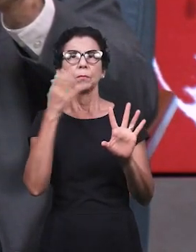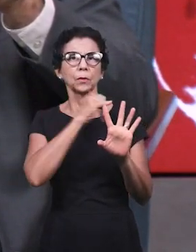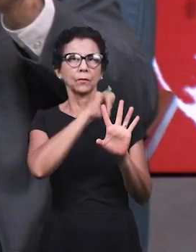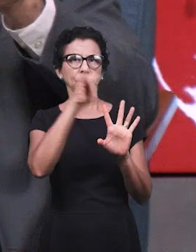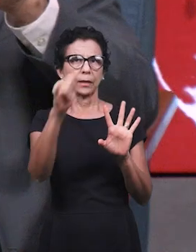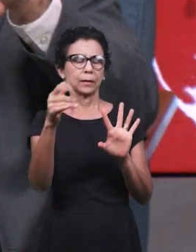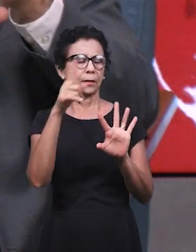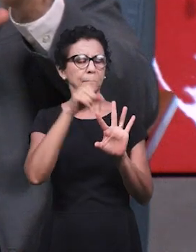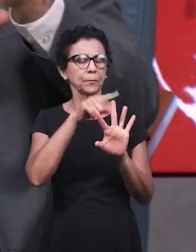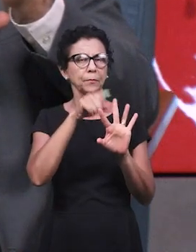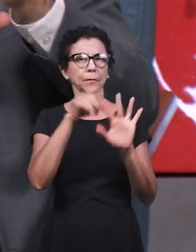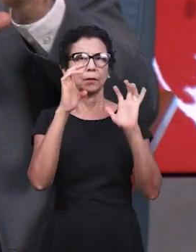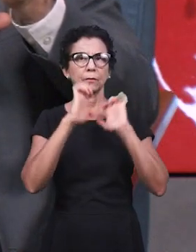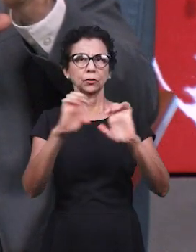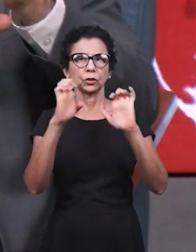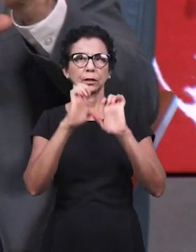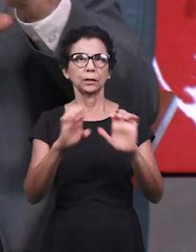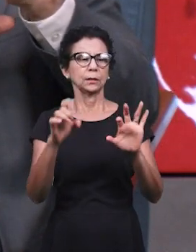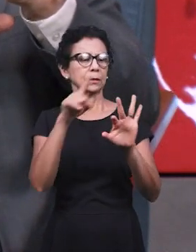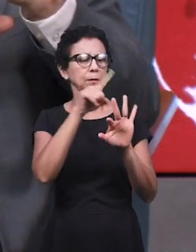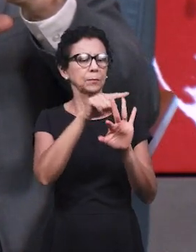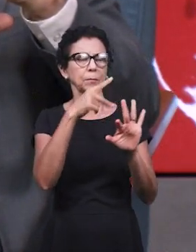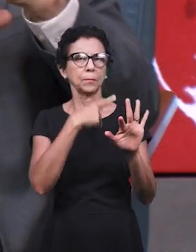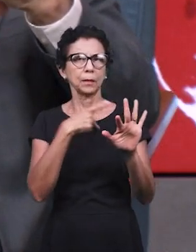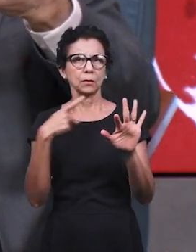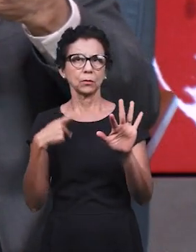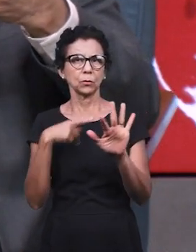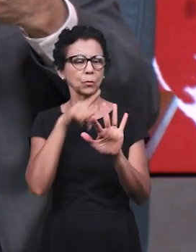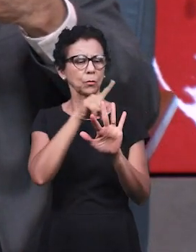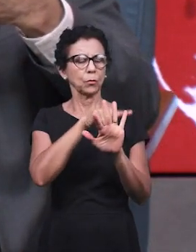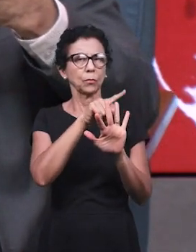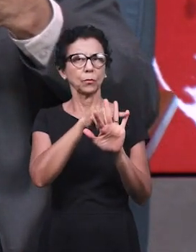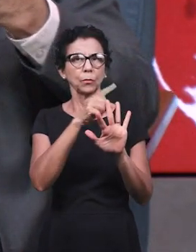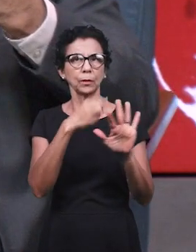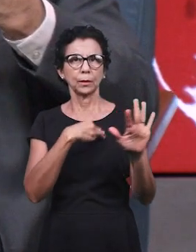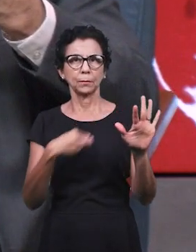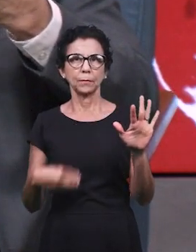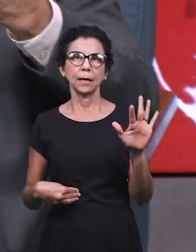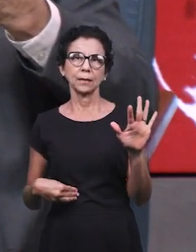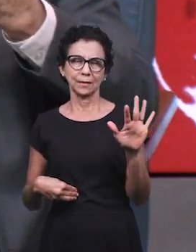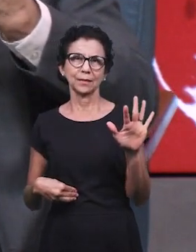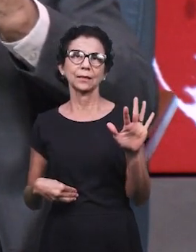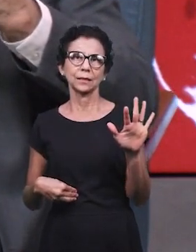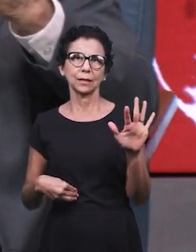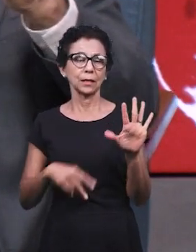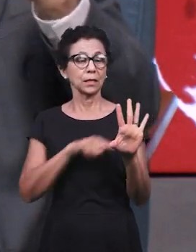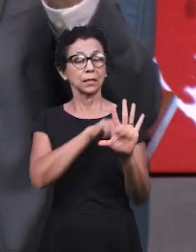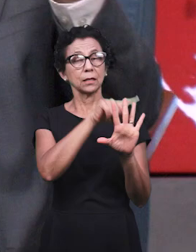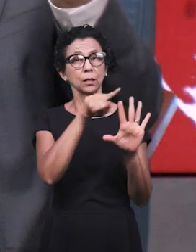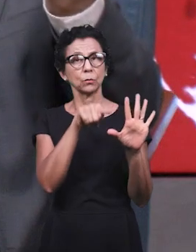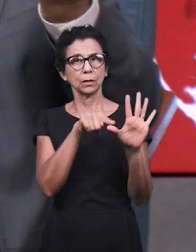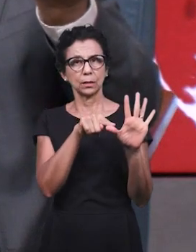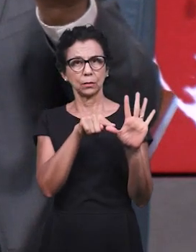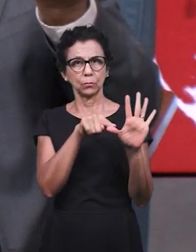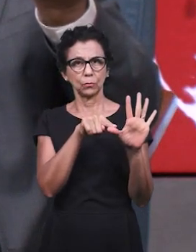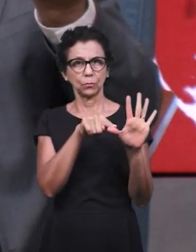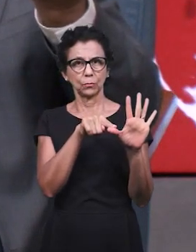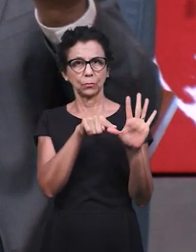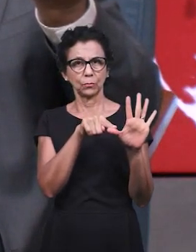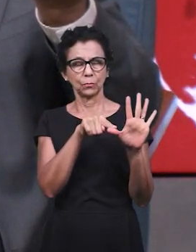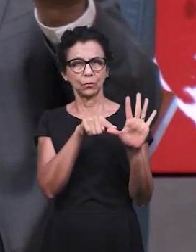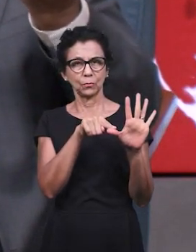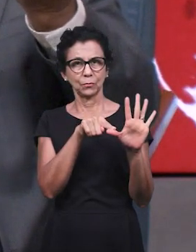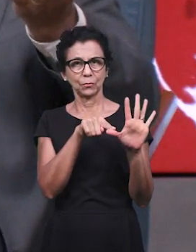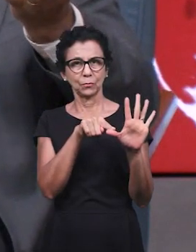profeta, evangelista, pastor e mestre, querendo, o